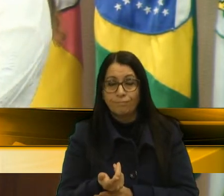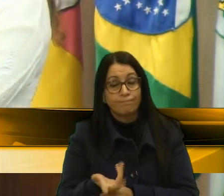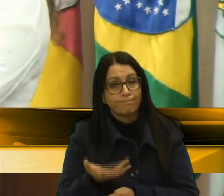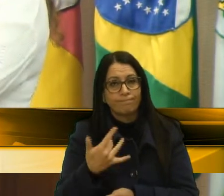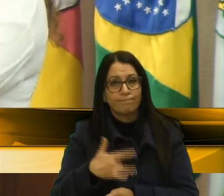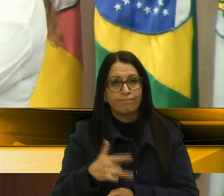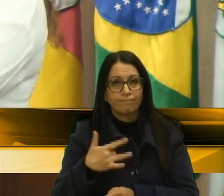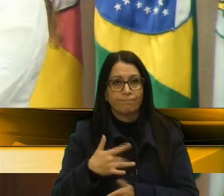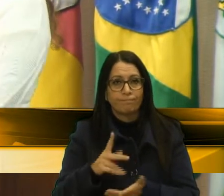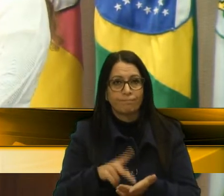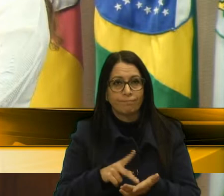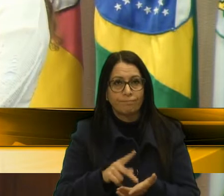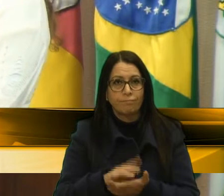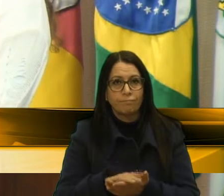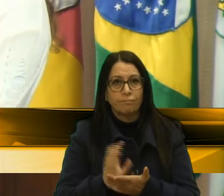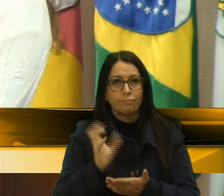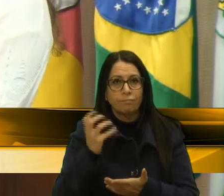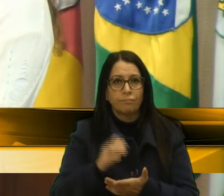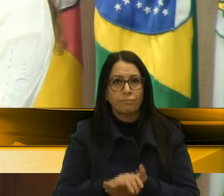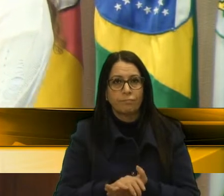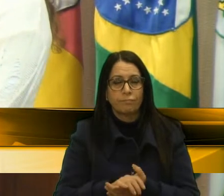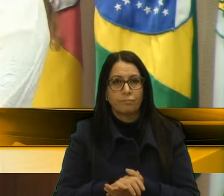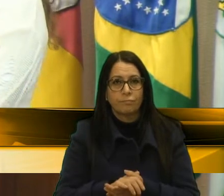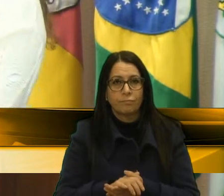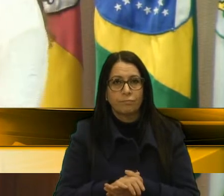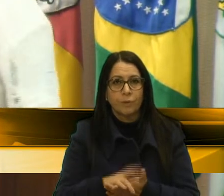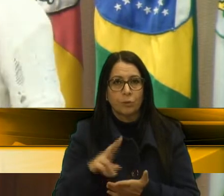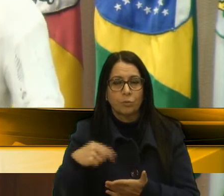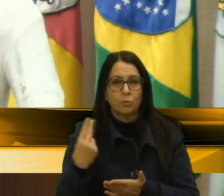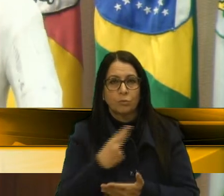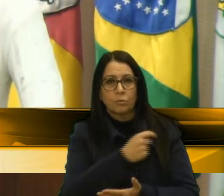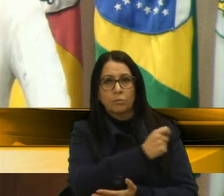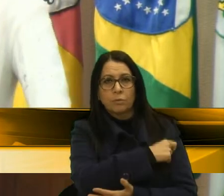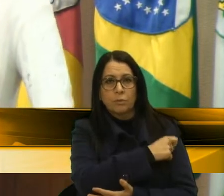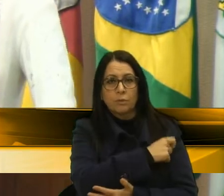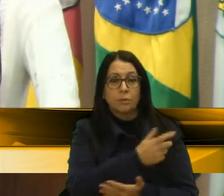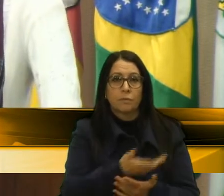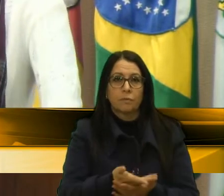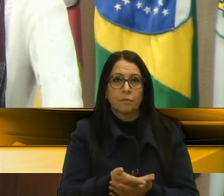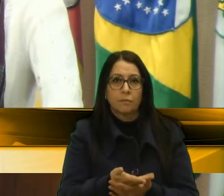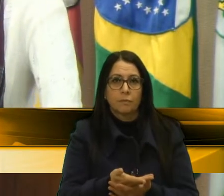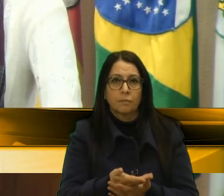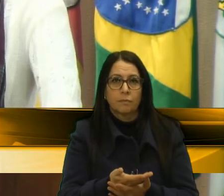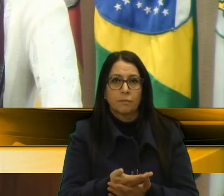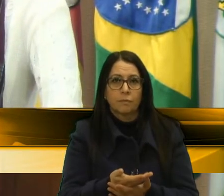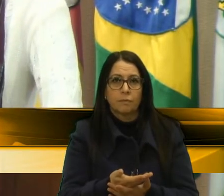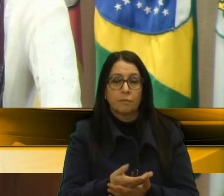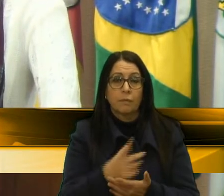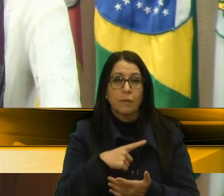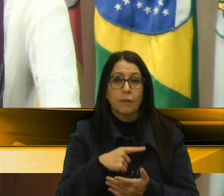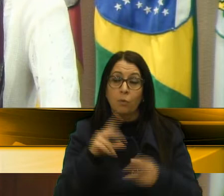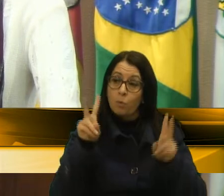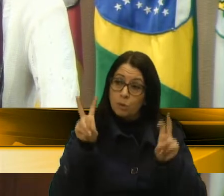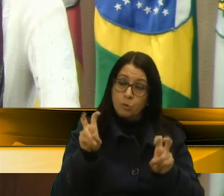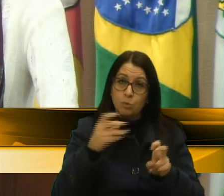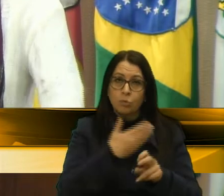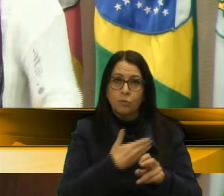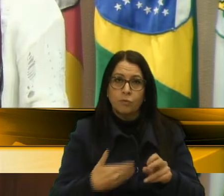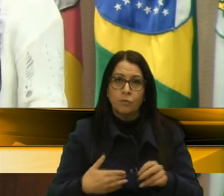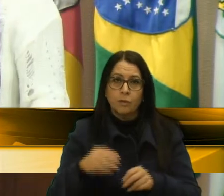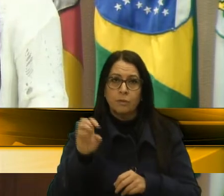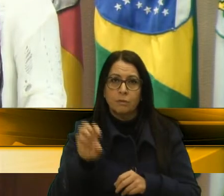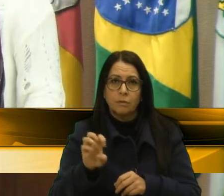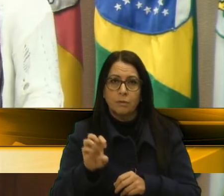lamenta realmente a situação em que se encontram os nossos alunos, e embora seja um assunto do governo do